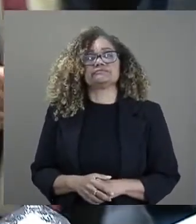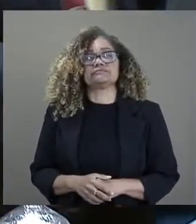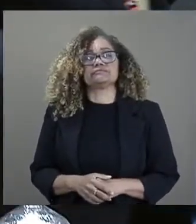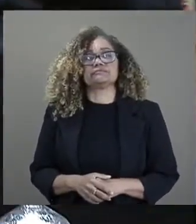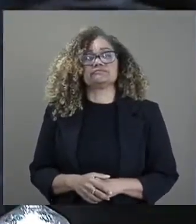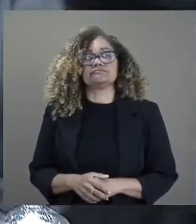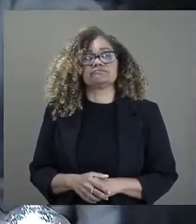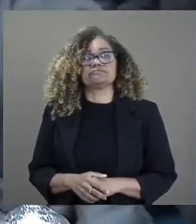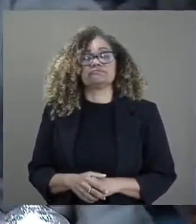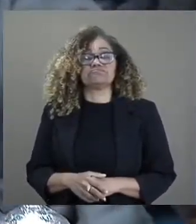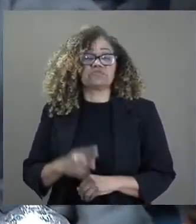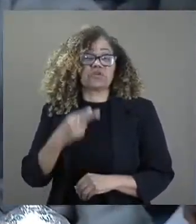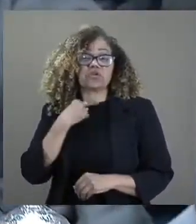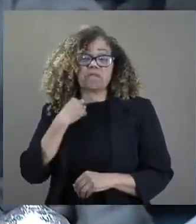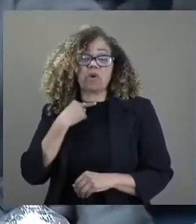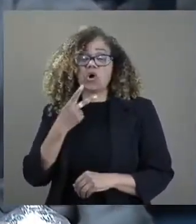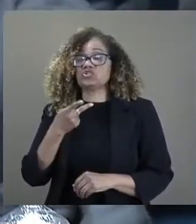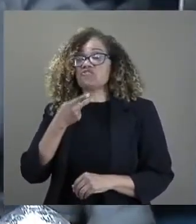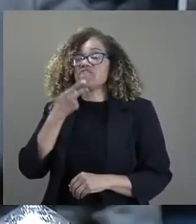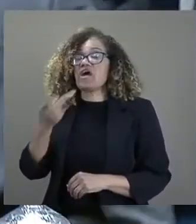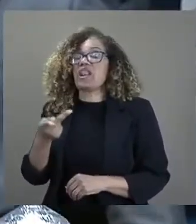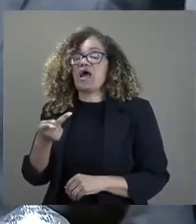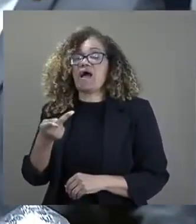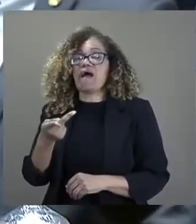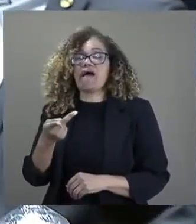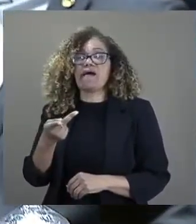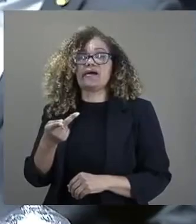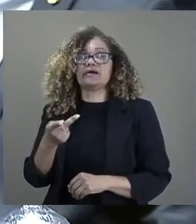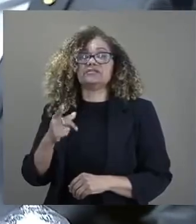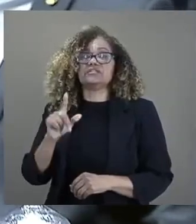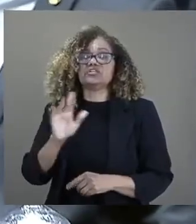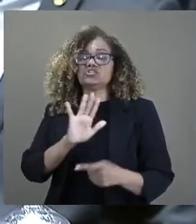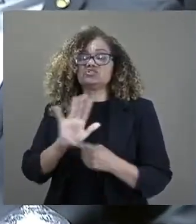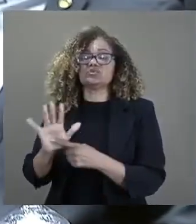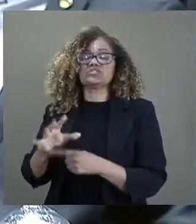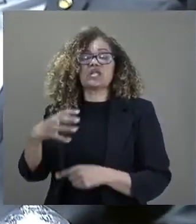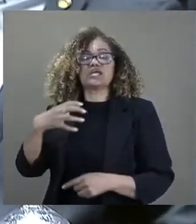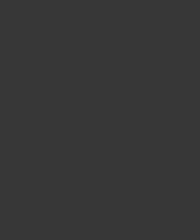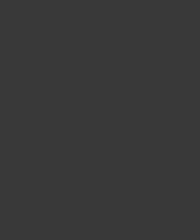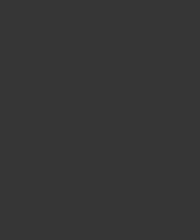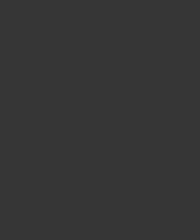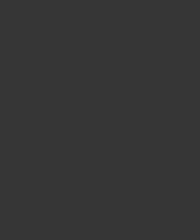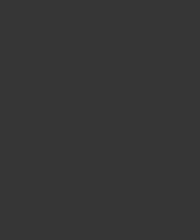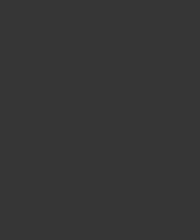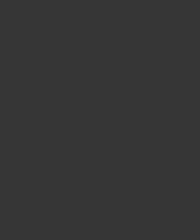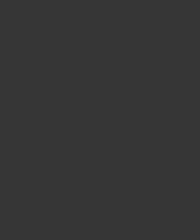situação de não poder falar e expressar o sentimento da maioria da população brasileira.